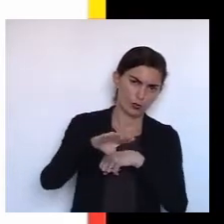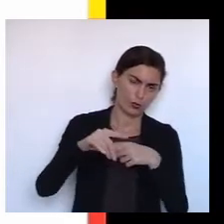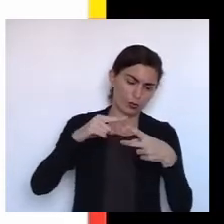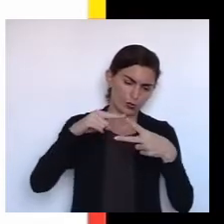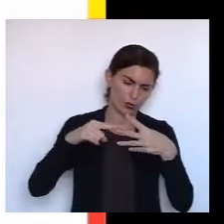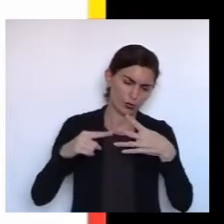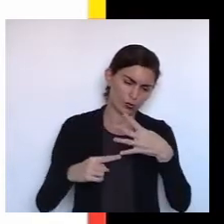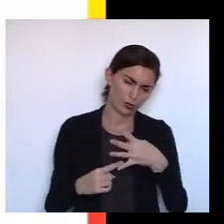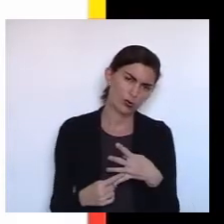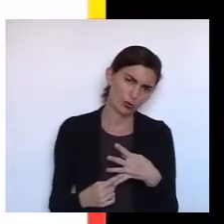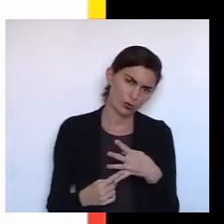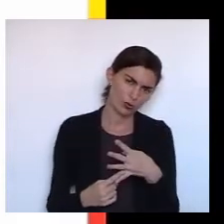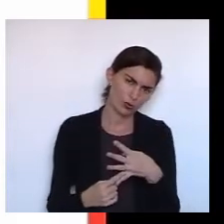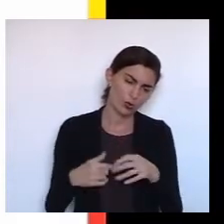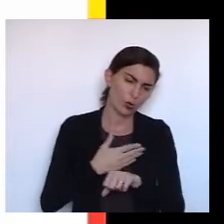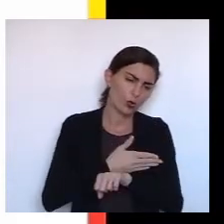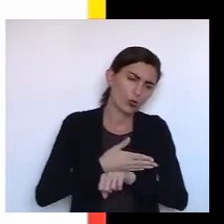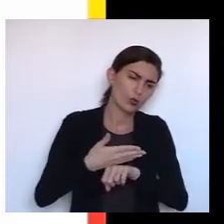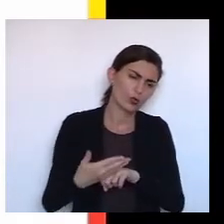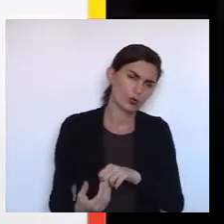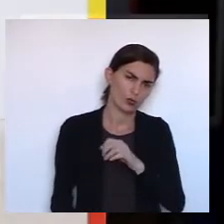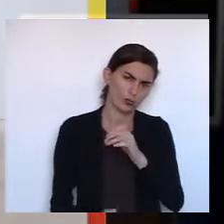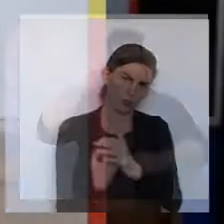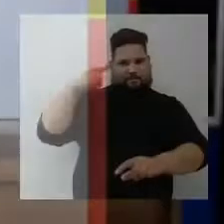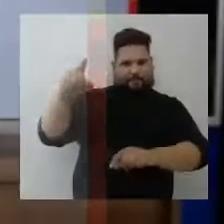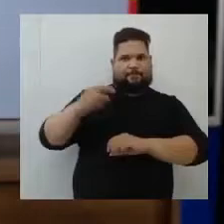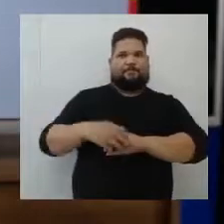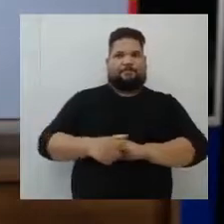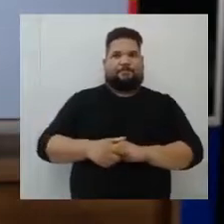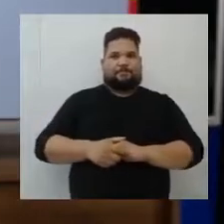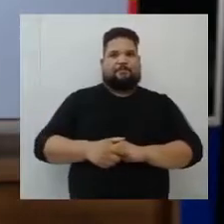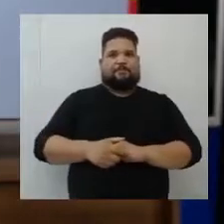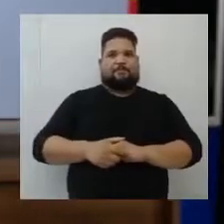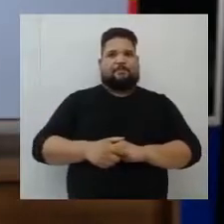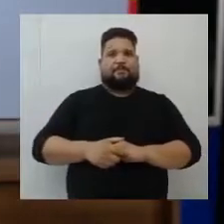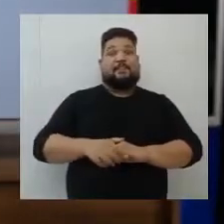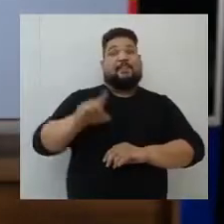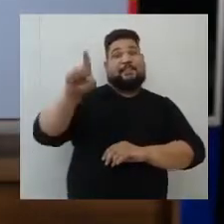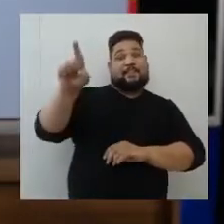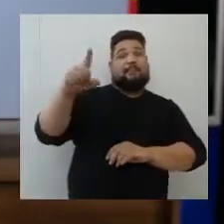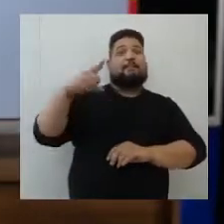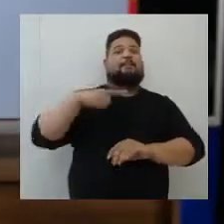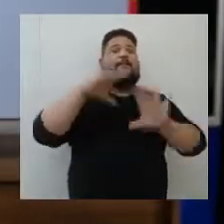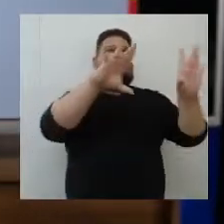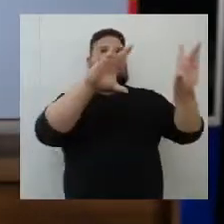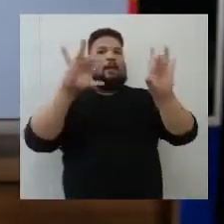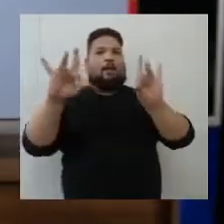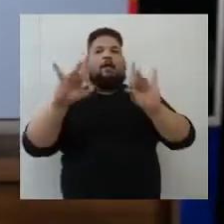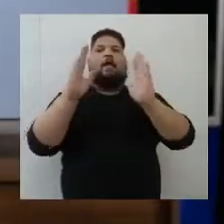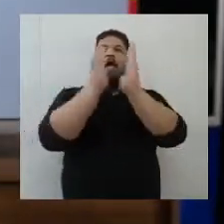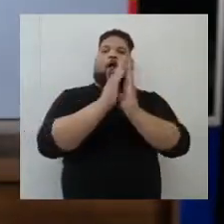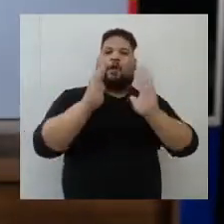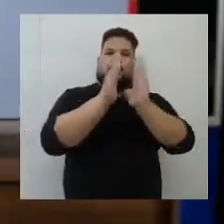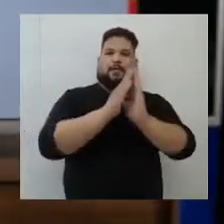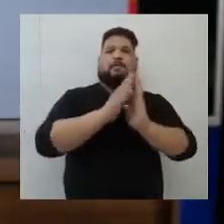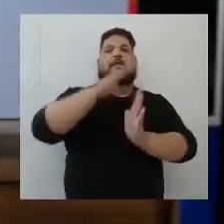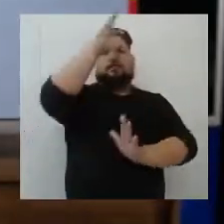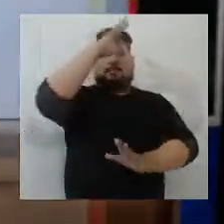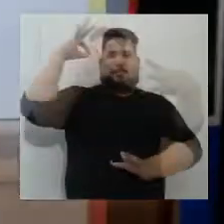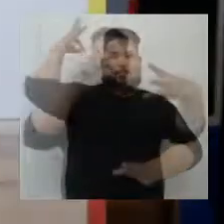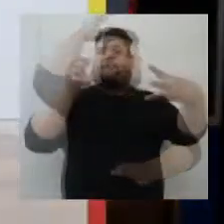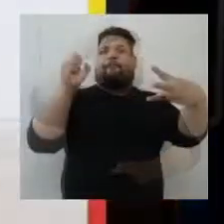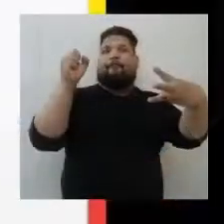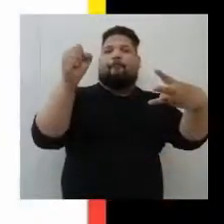no YouTube e anota no teu caderninho. Tranquilão? Nós temos aí o trecho da oração de São Sebastião, uma oração que era